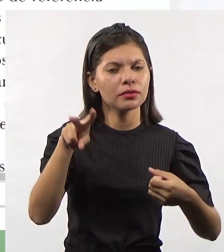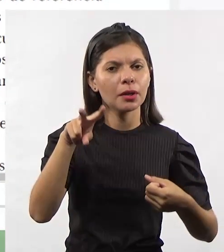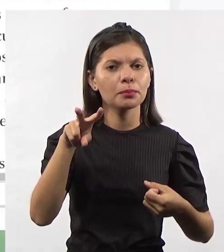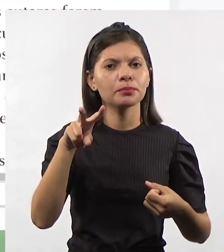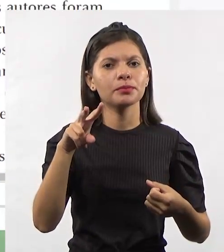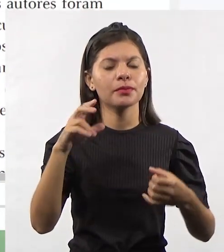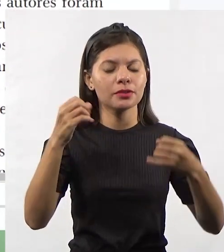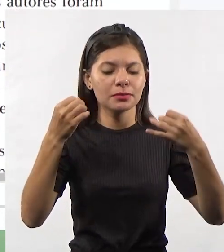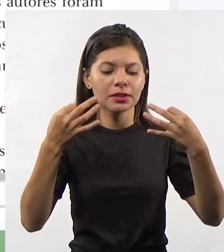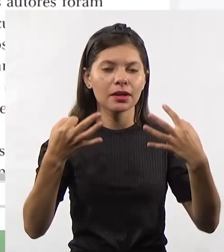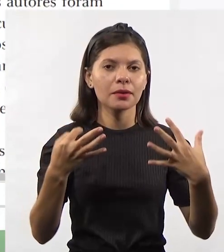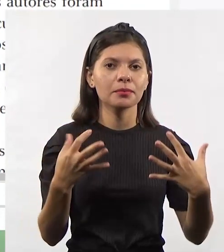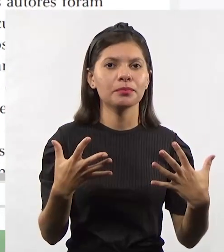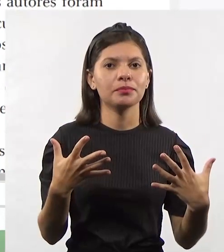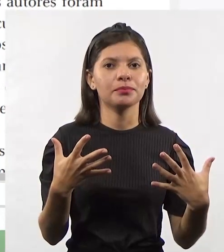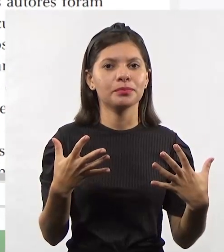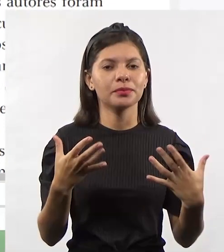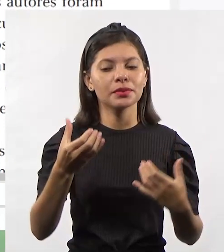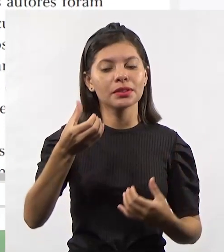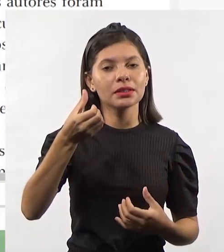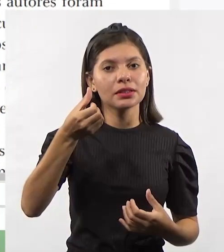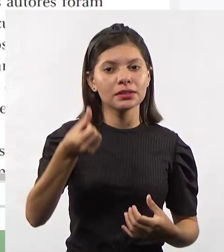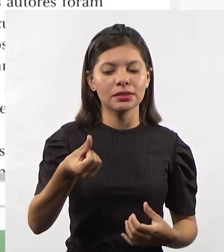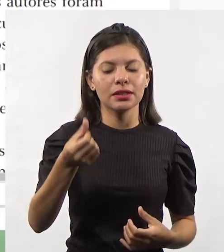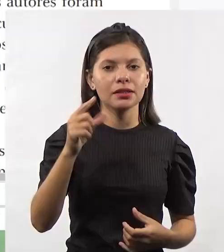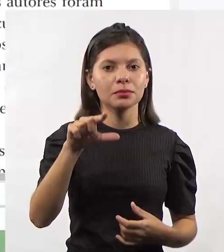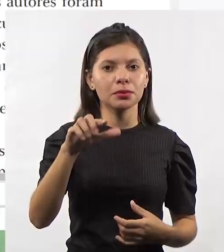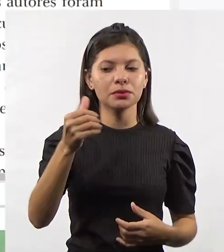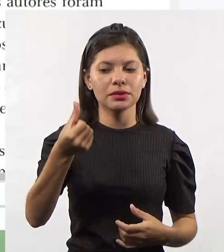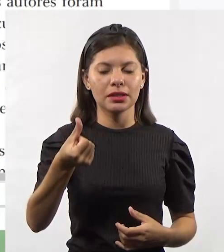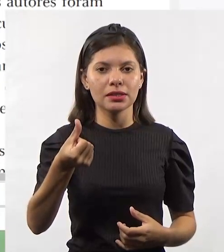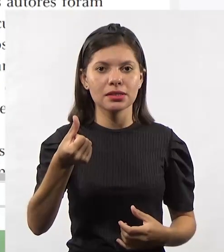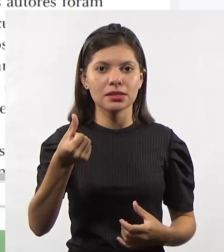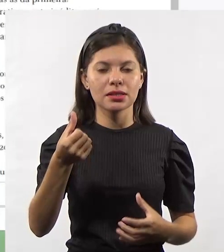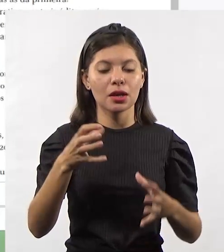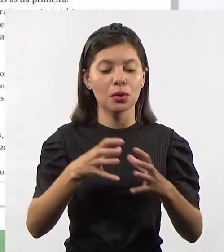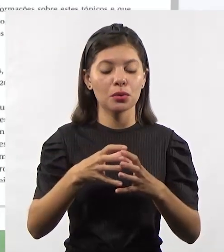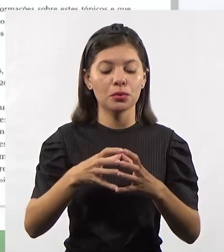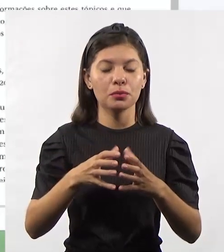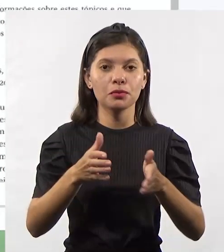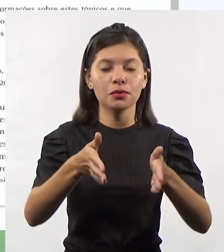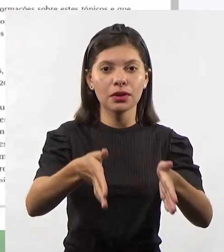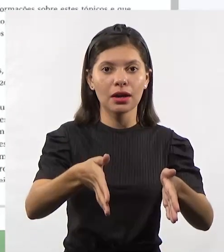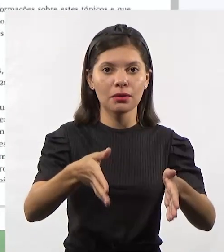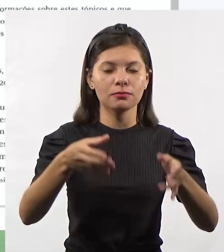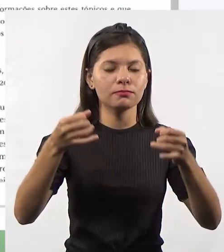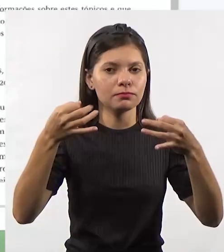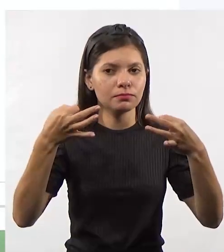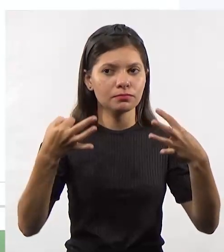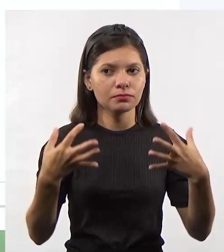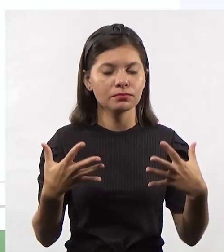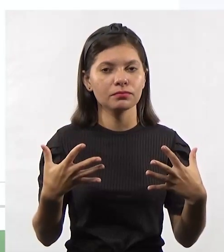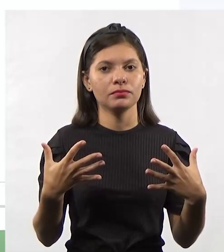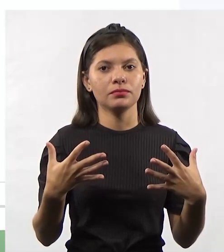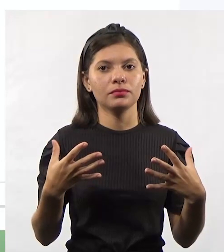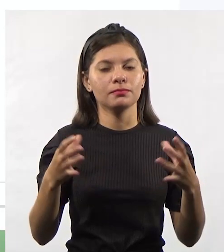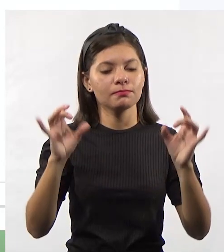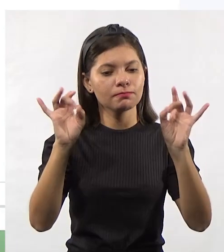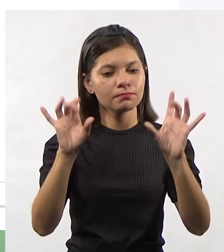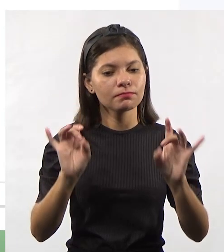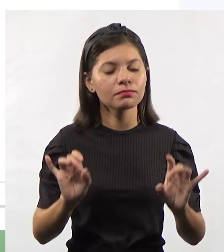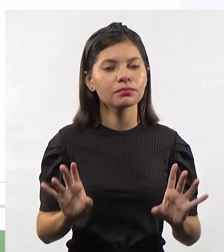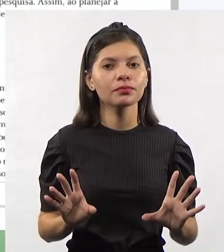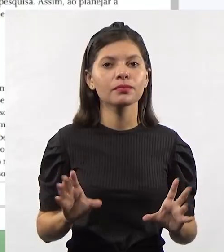é o grupo focal 6.6 ele vai tratar sobre grupo focal e especificar o que que é o grupo focal se eu for fazer entrevista